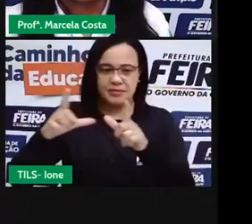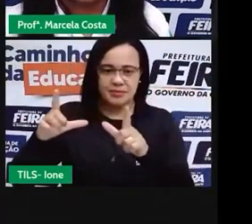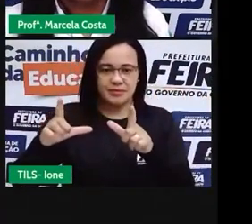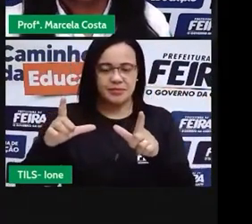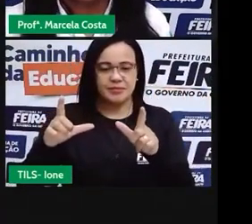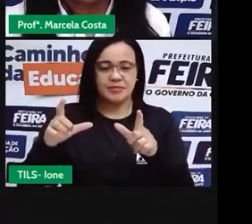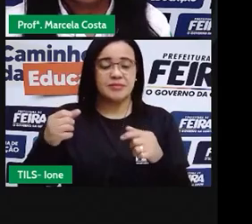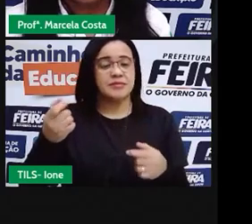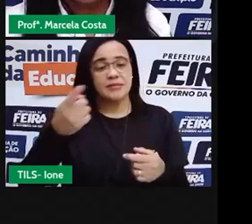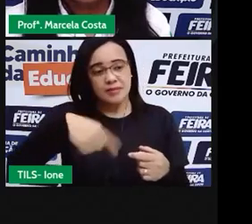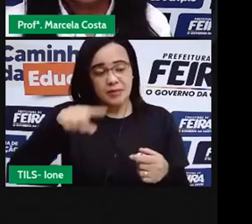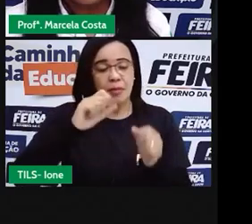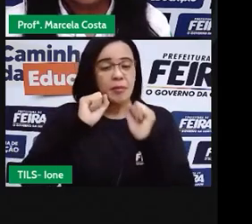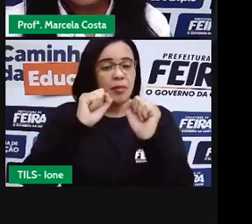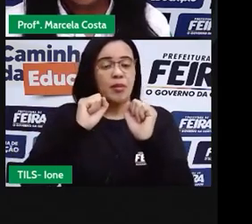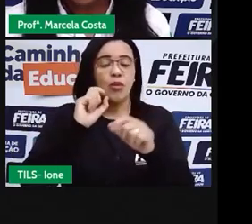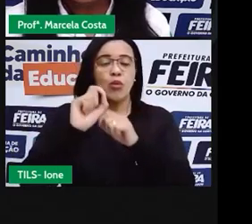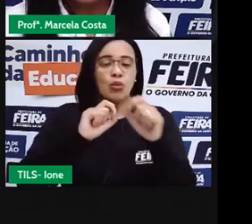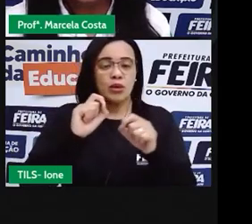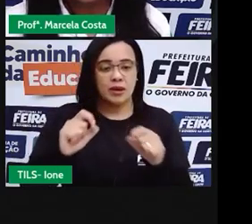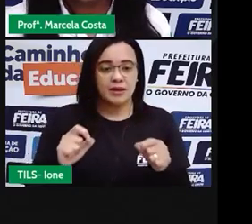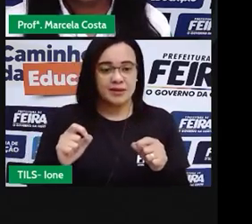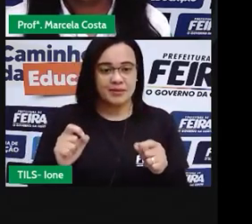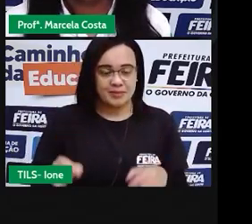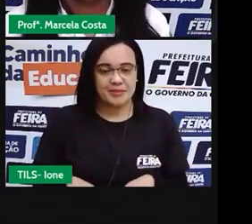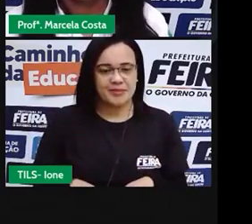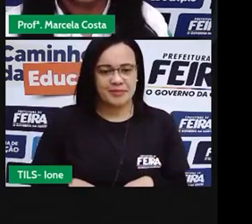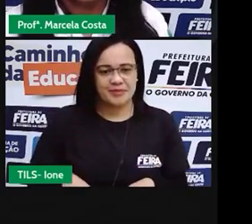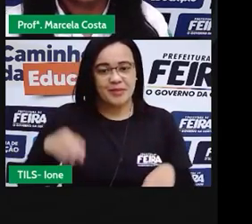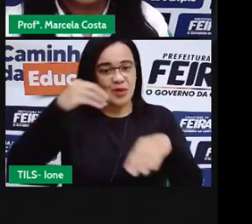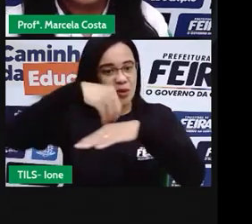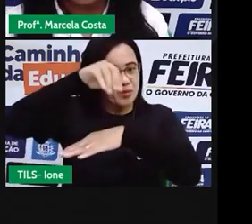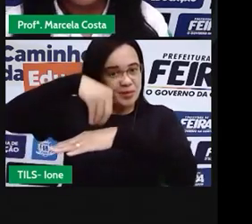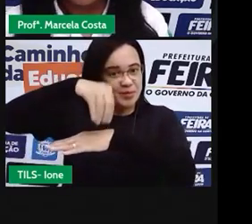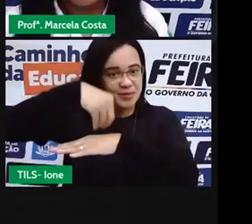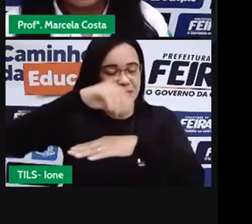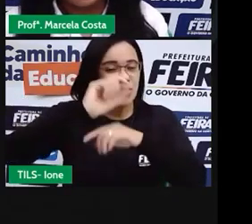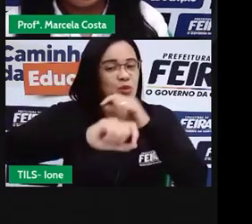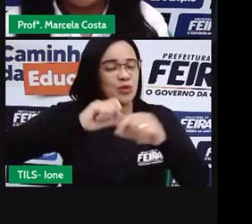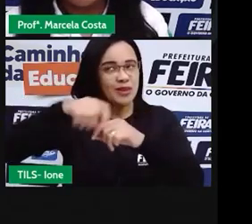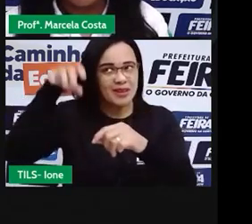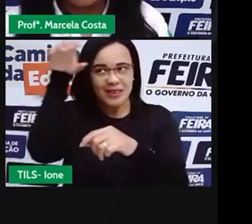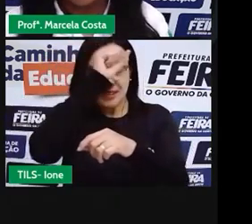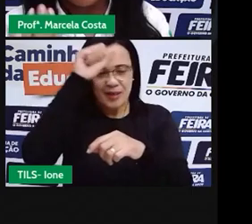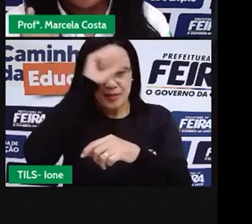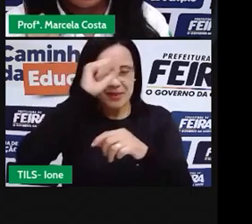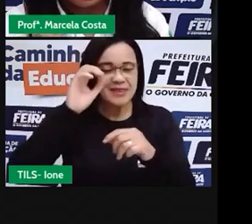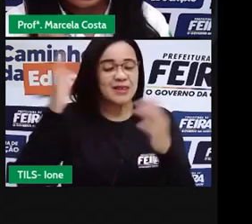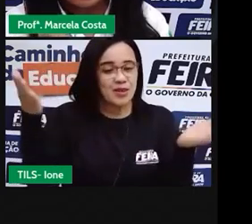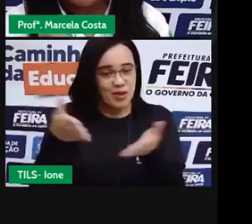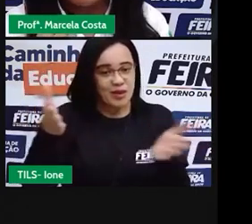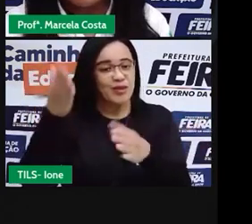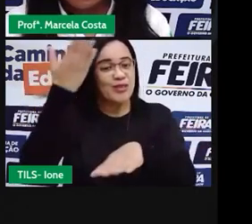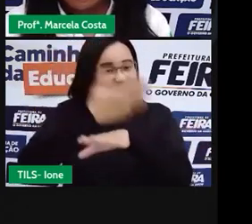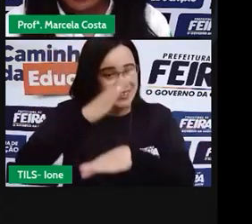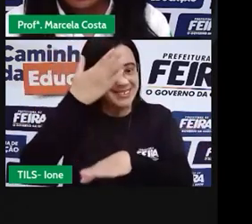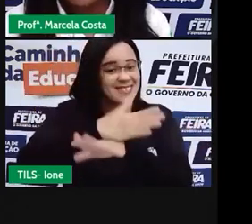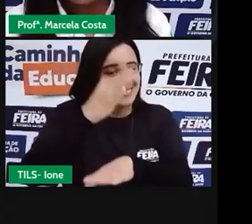também aprendemos a fazer o desenho, a representação daquelas três figuras geométricas. Eu vou voltar